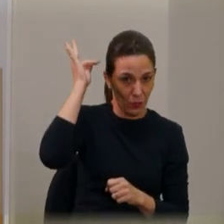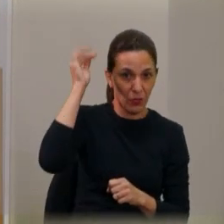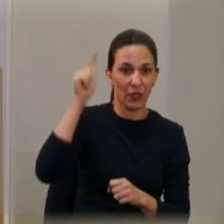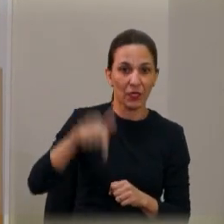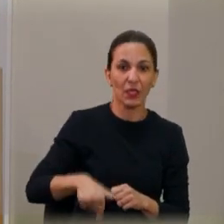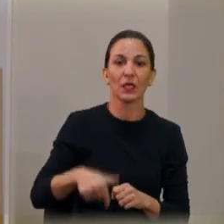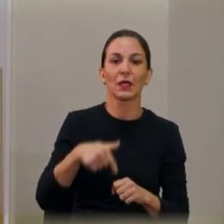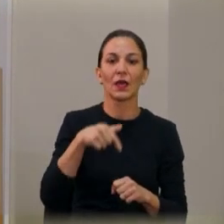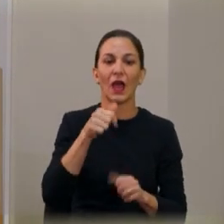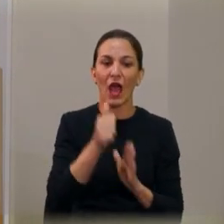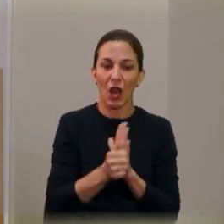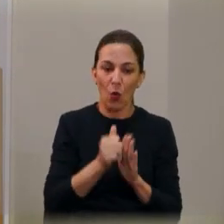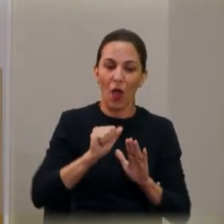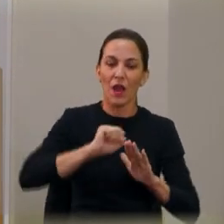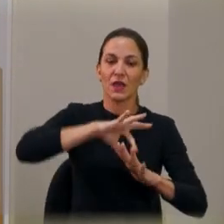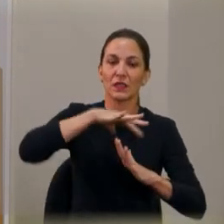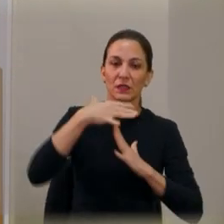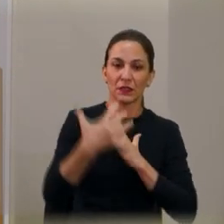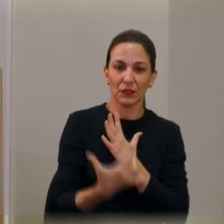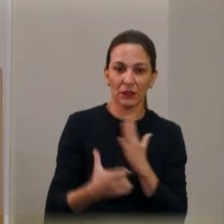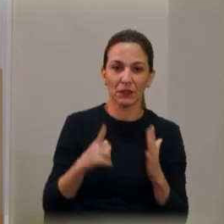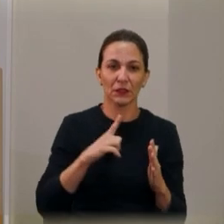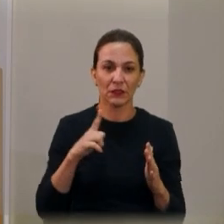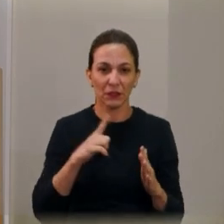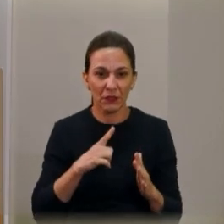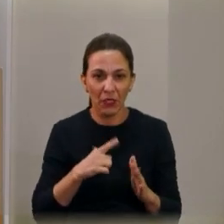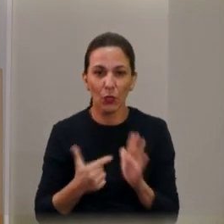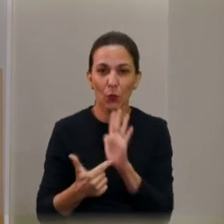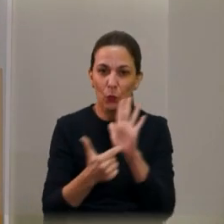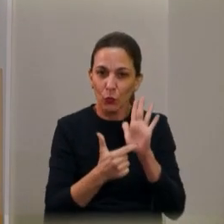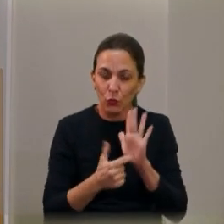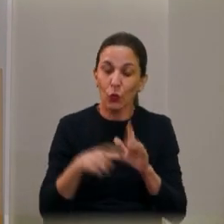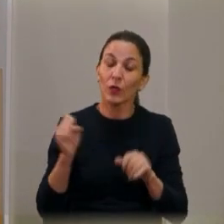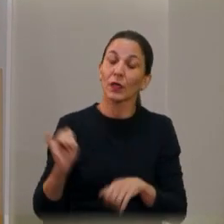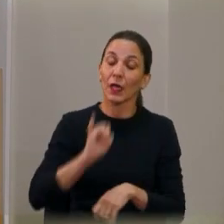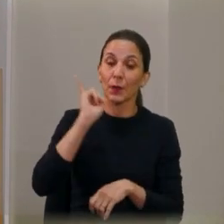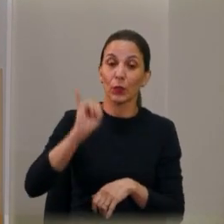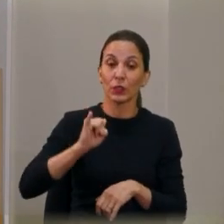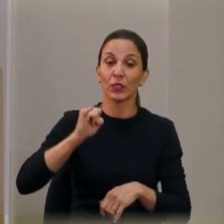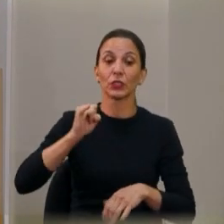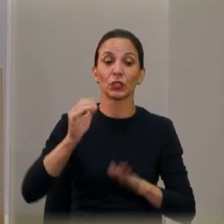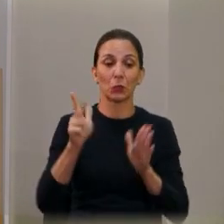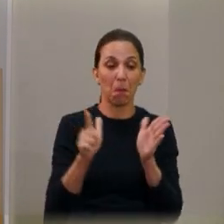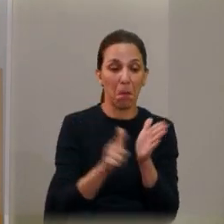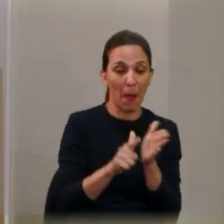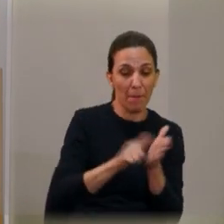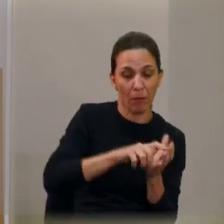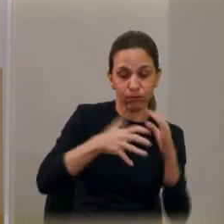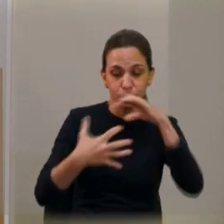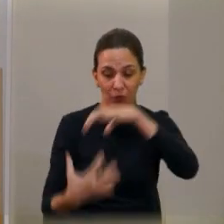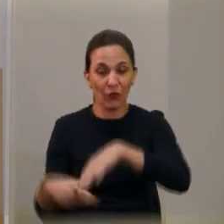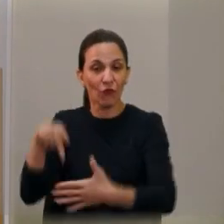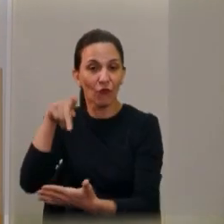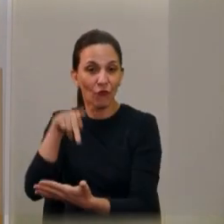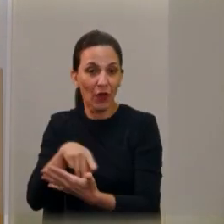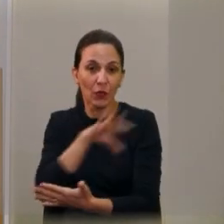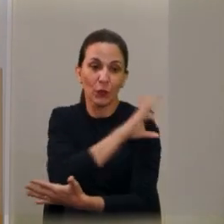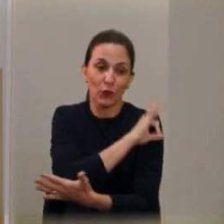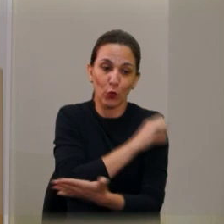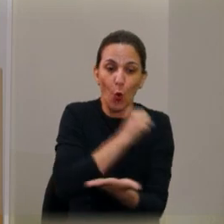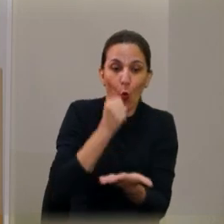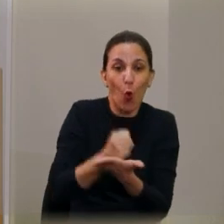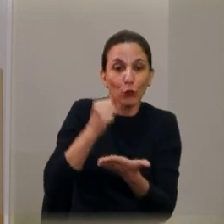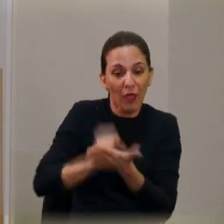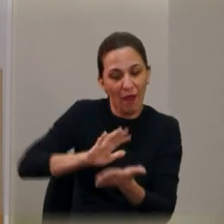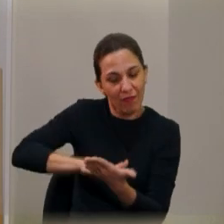de um programa que chamaram Araraquara em sinais e isso aí tem esse provado que é importantíssimo que esse programa saia do papel e que a prefeitura faça a